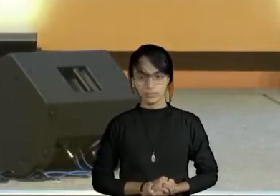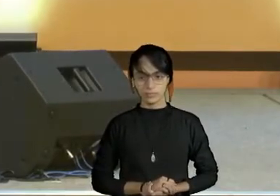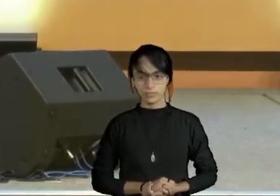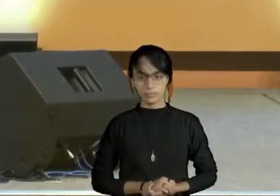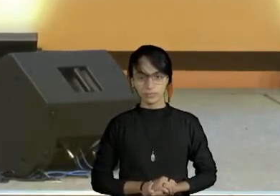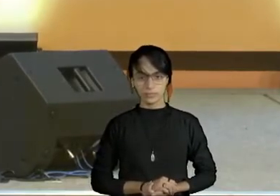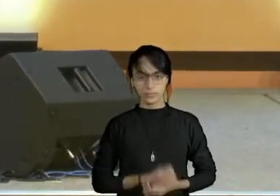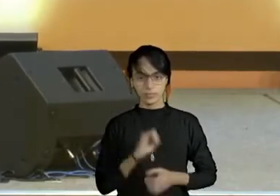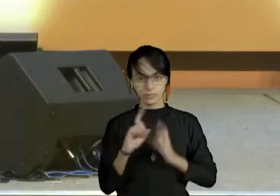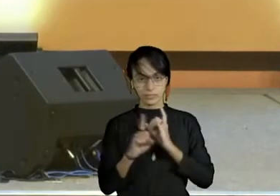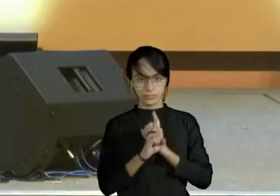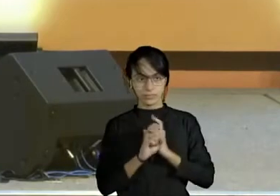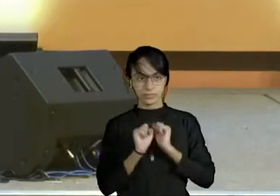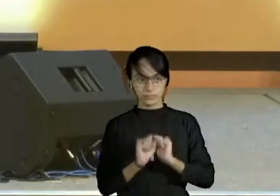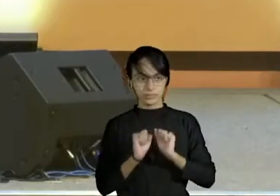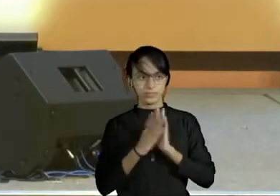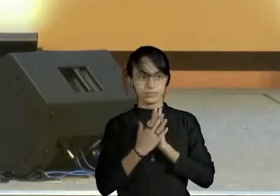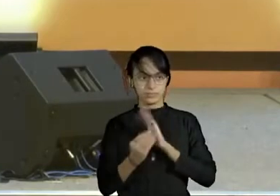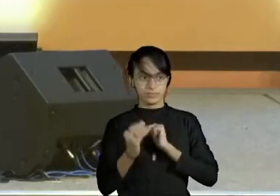Quem achou pode dar um amém. Amém.